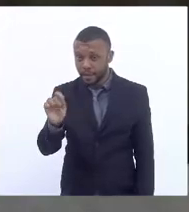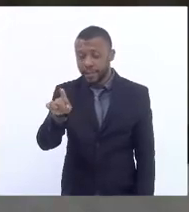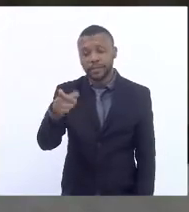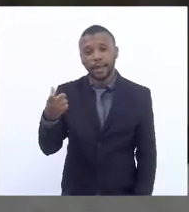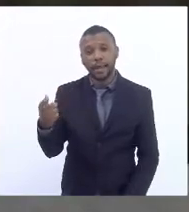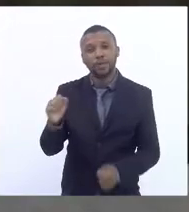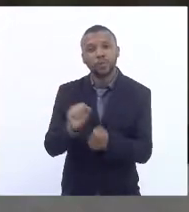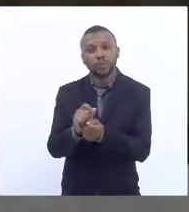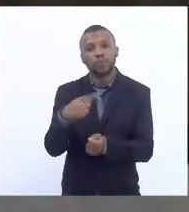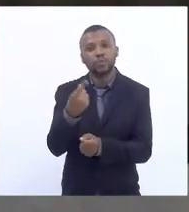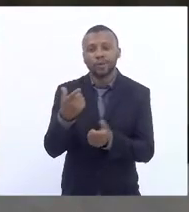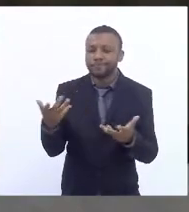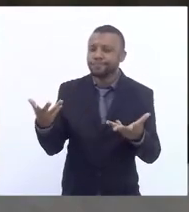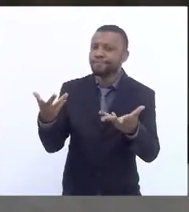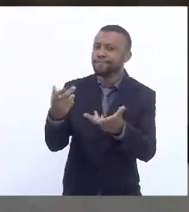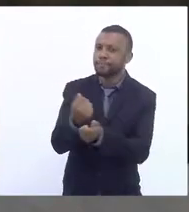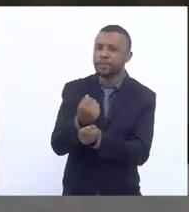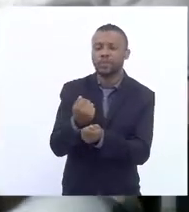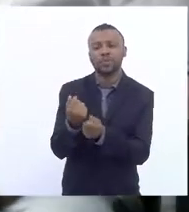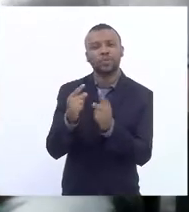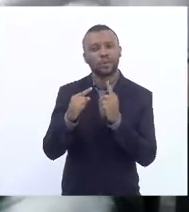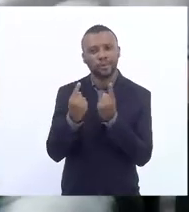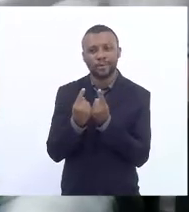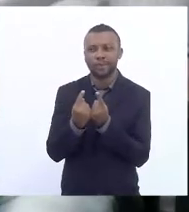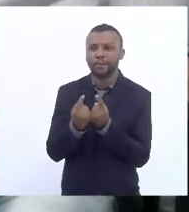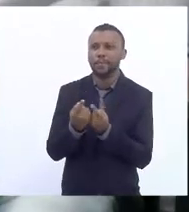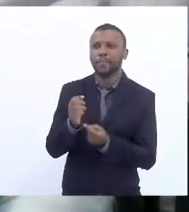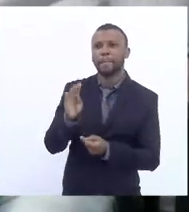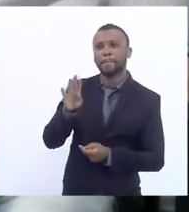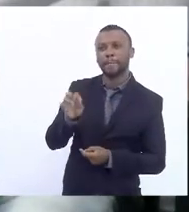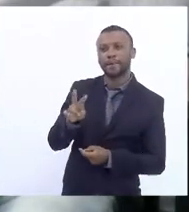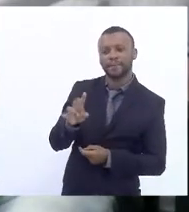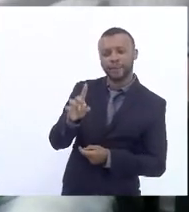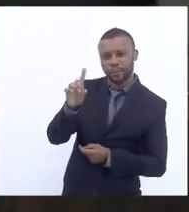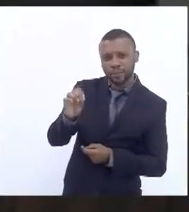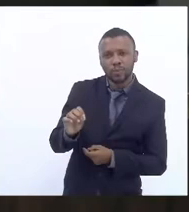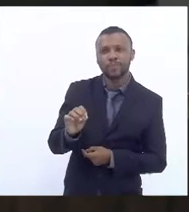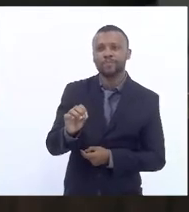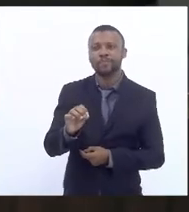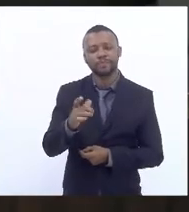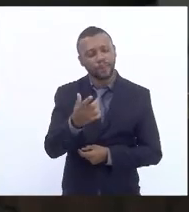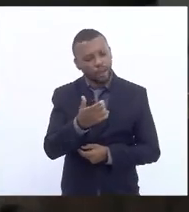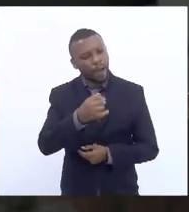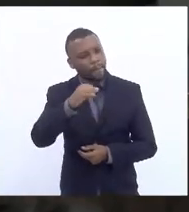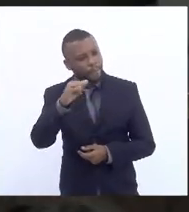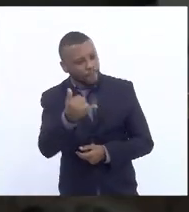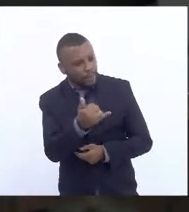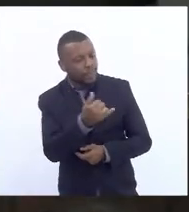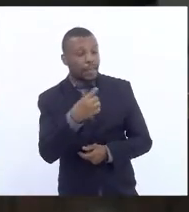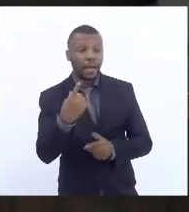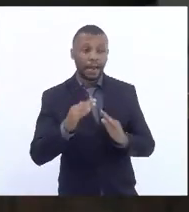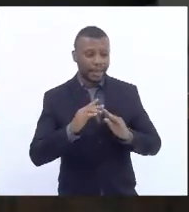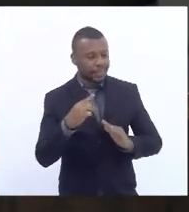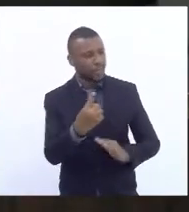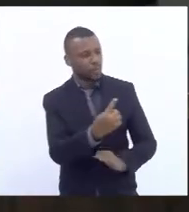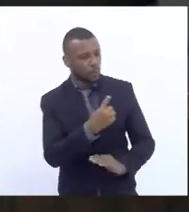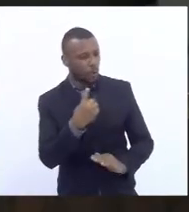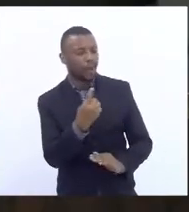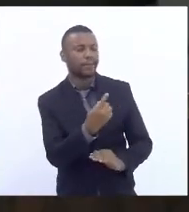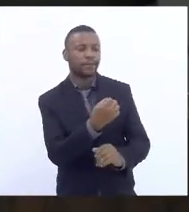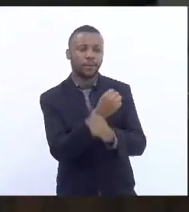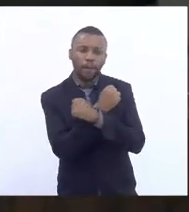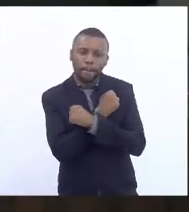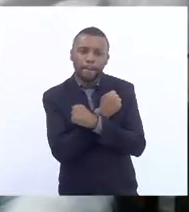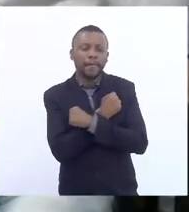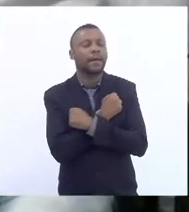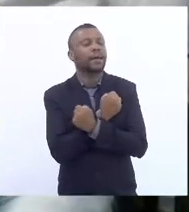abrilhantando a nossa sessão. Seja bem-vindo. Vereador, seja muito bem-vindo. A casa é nossa, nosso poder legislativo. Leva nosso abraço.